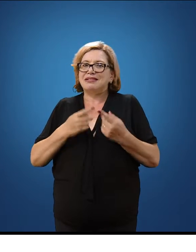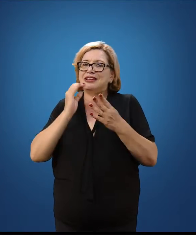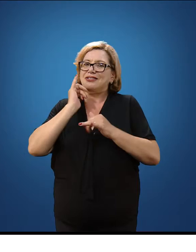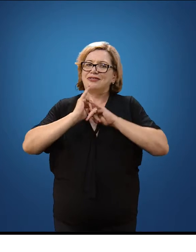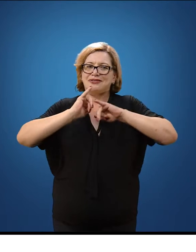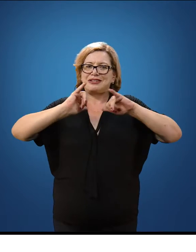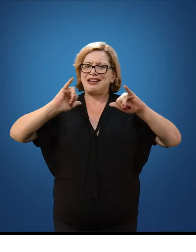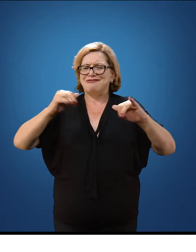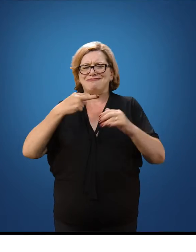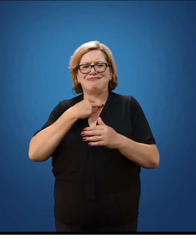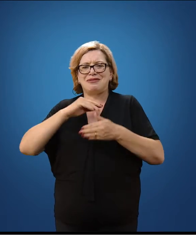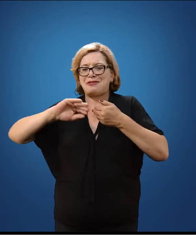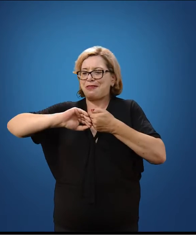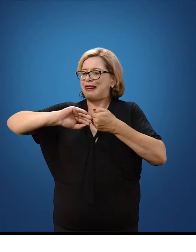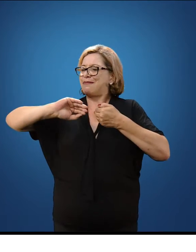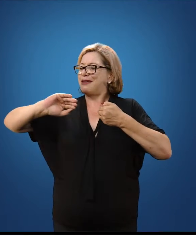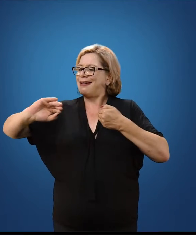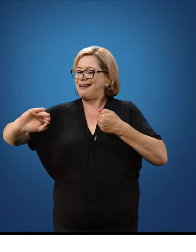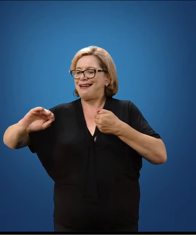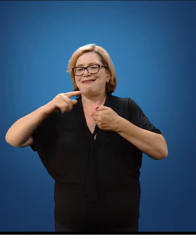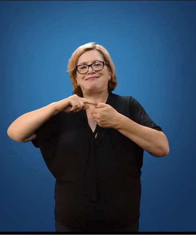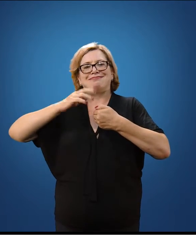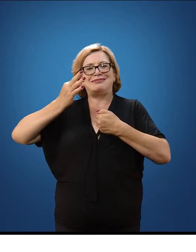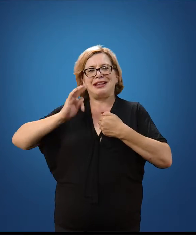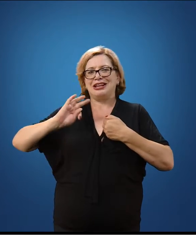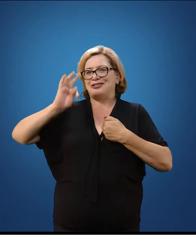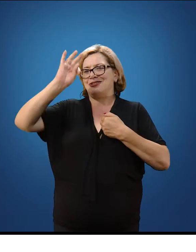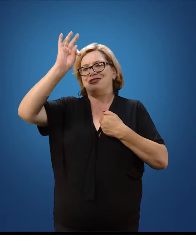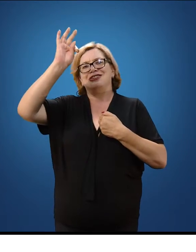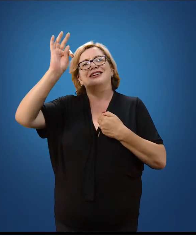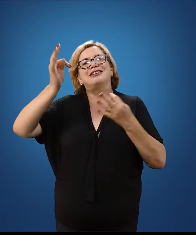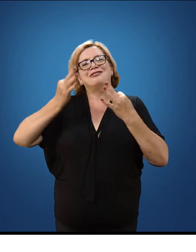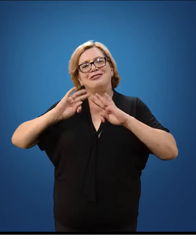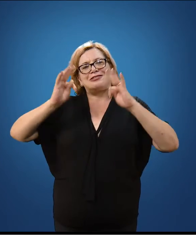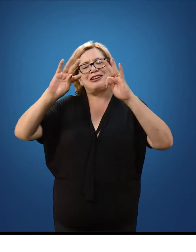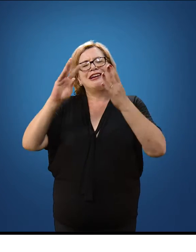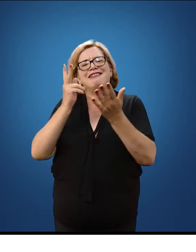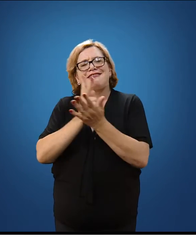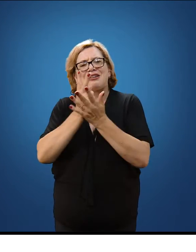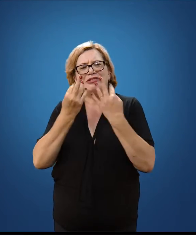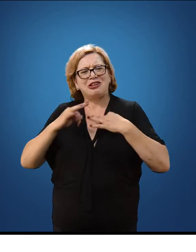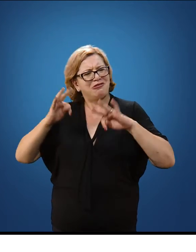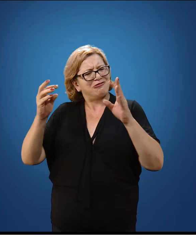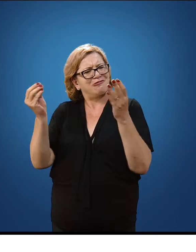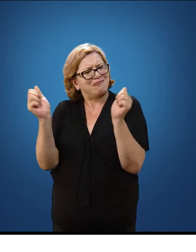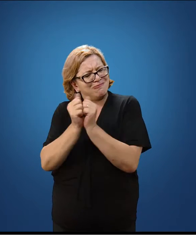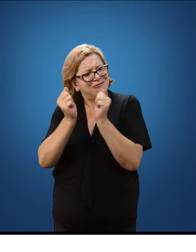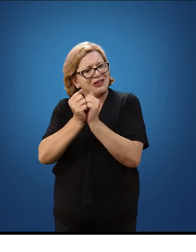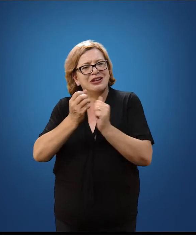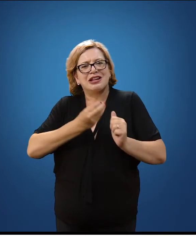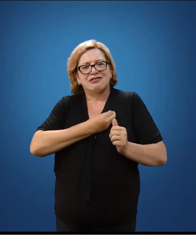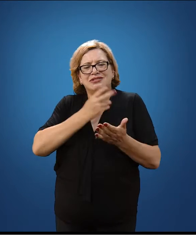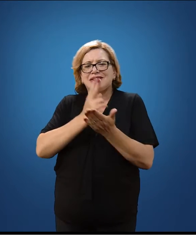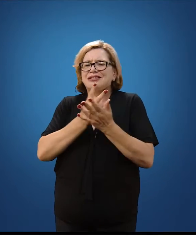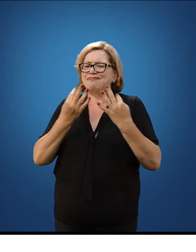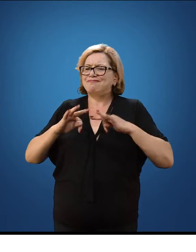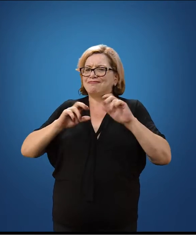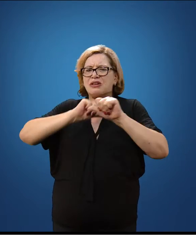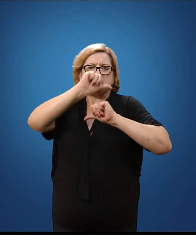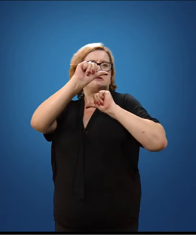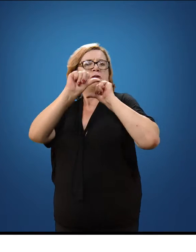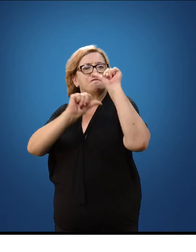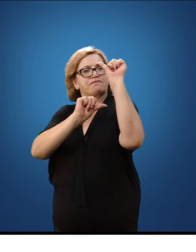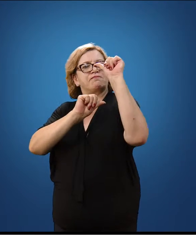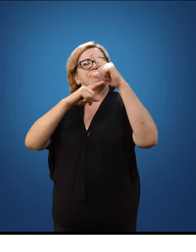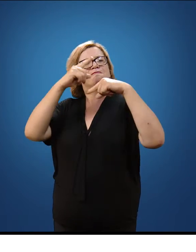se separar da tecnologia. Ela vai fazer parte da nossa vida e ela vai evoluir cada vez mais. E os professores,